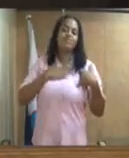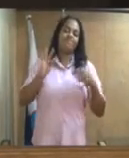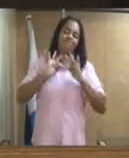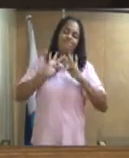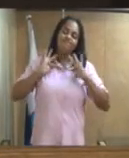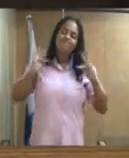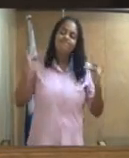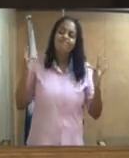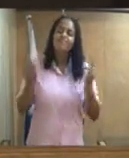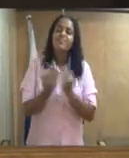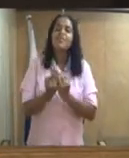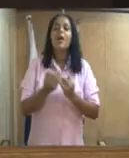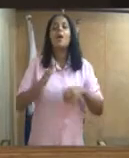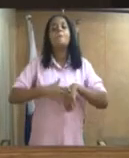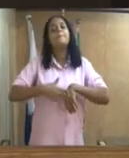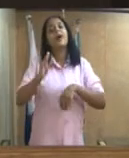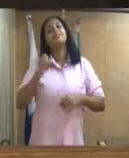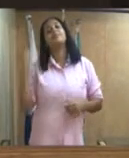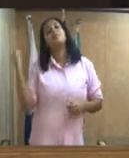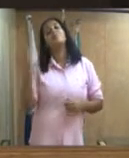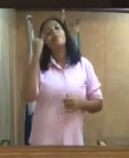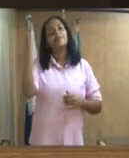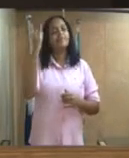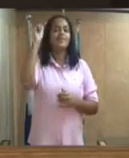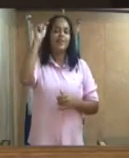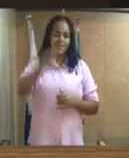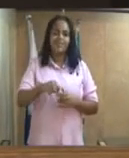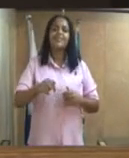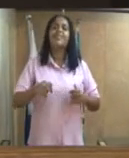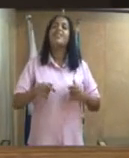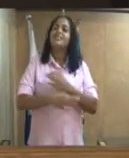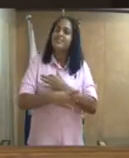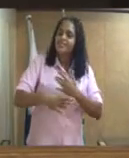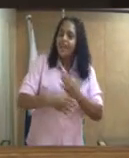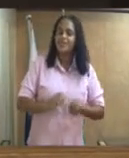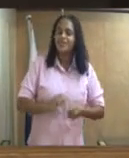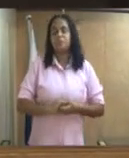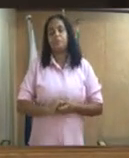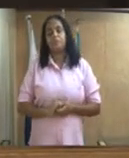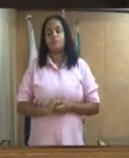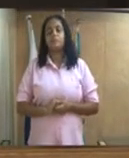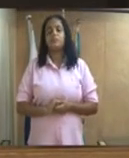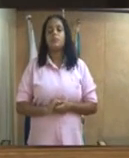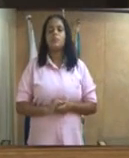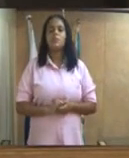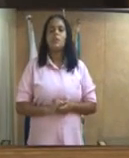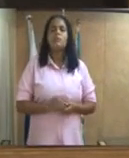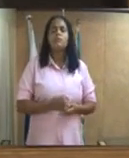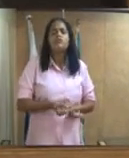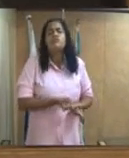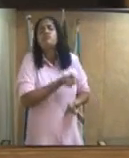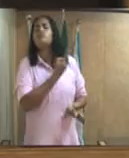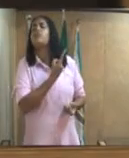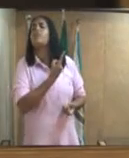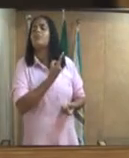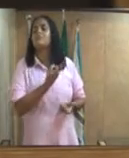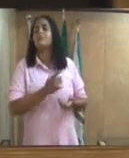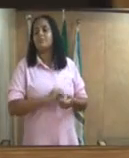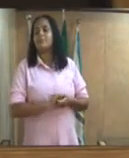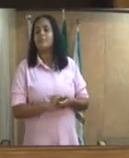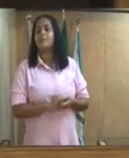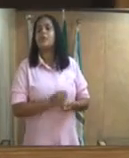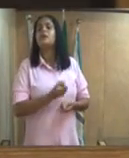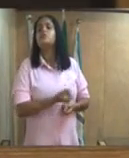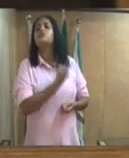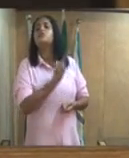num momento tão importante dessa cidade. E me causa muita estranheza só ter